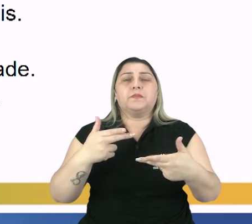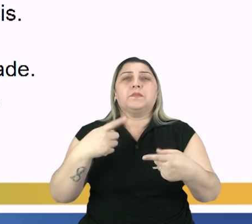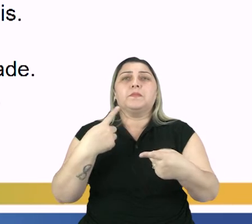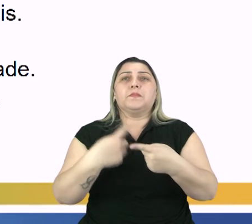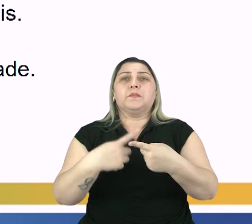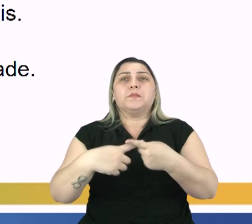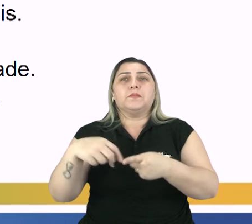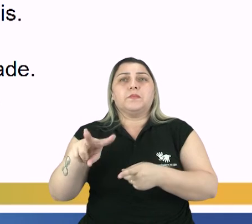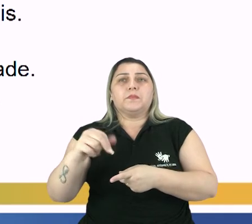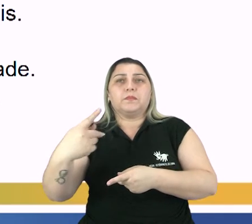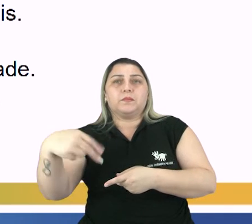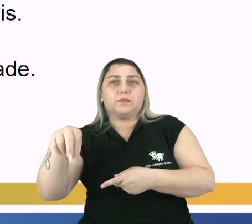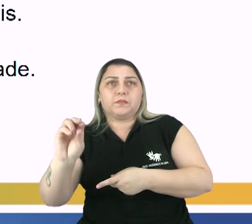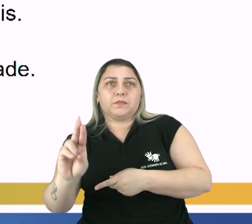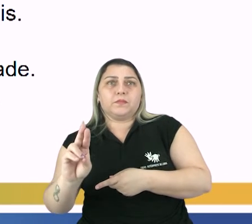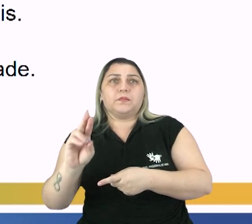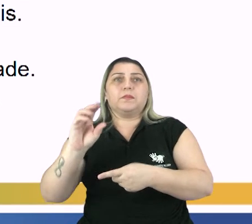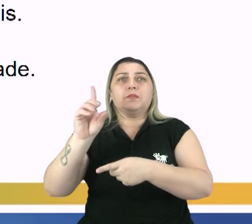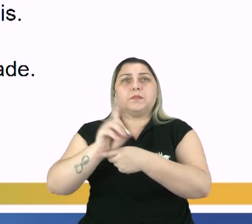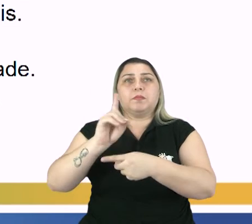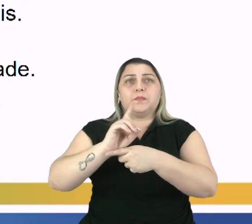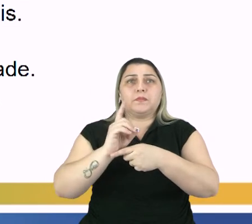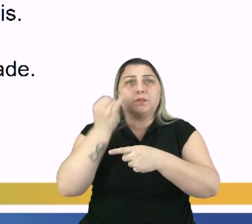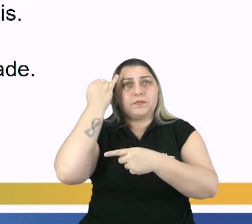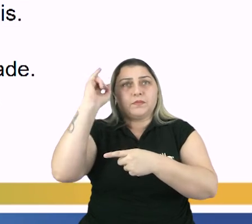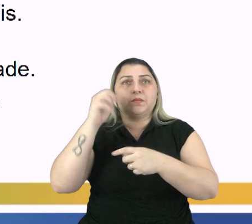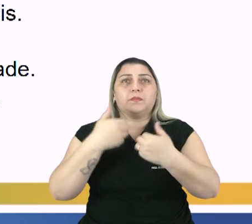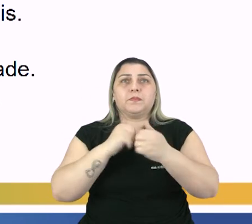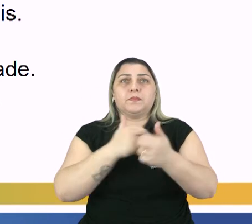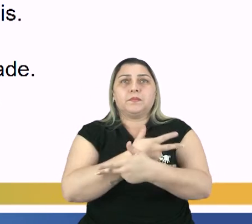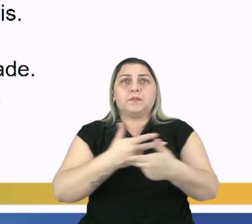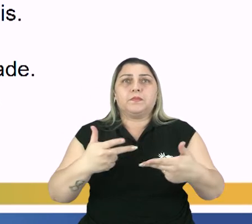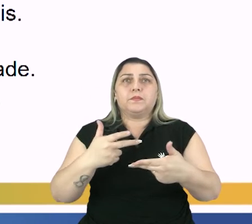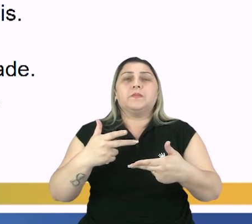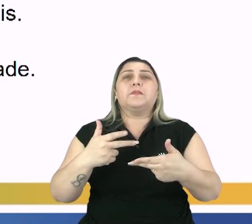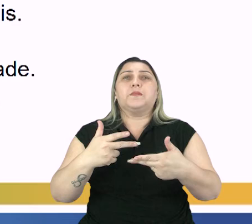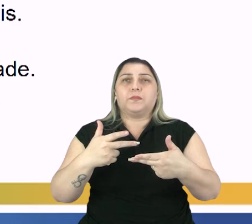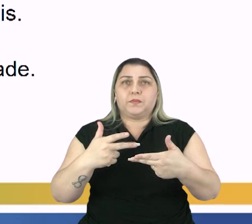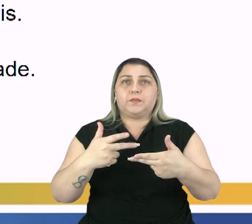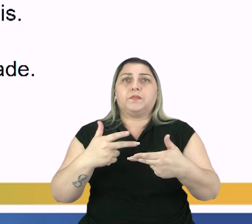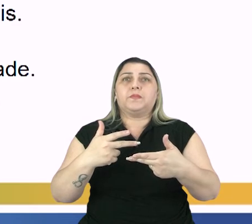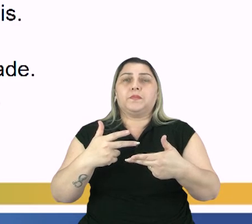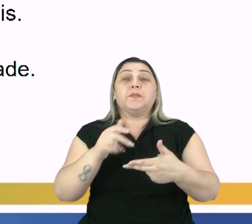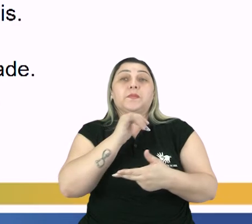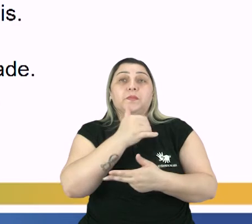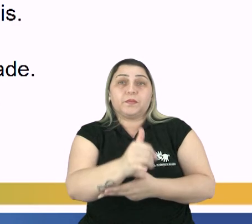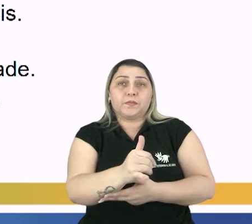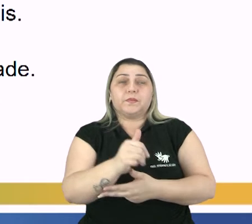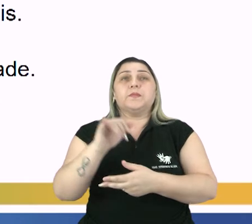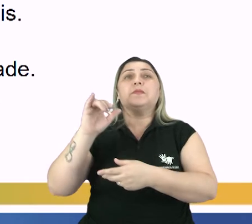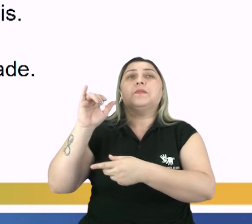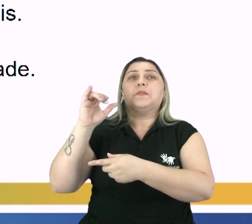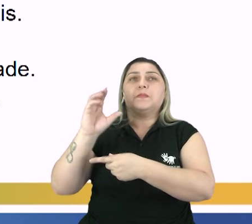de transporte movidos a vapor. Letra D, criação de meios de transporte coletivo movidos à